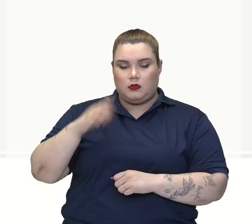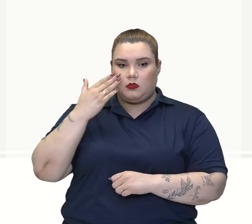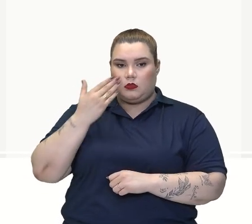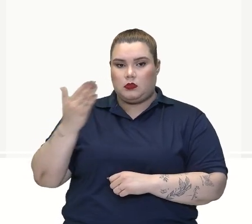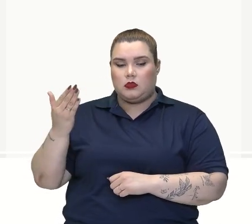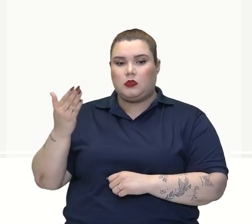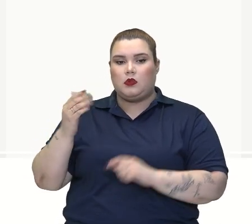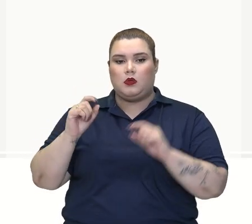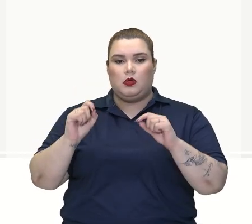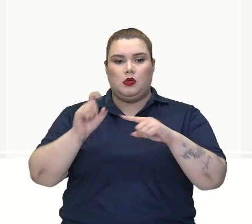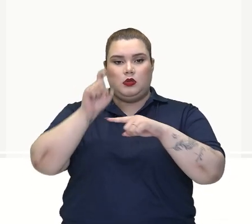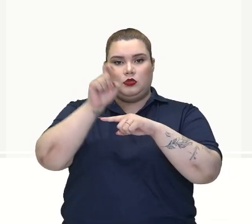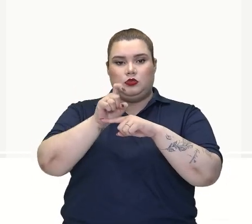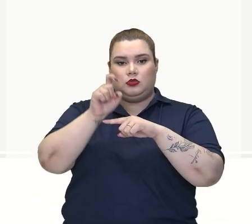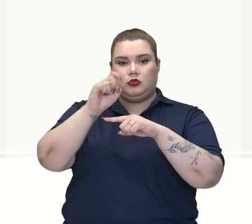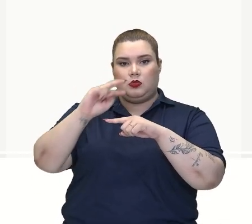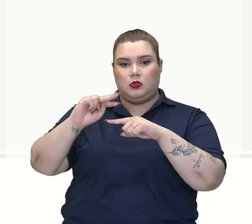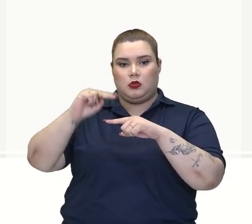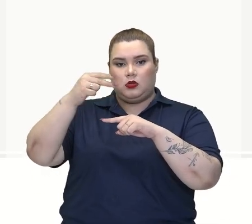né?